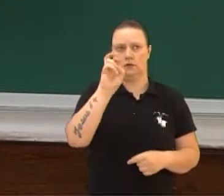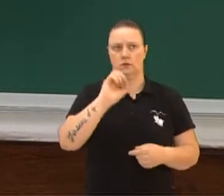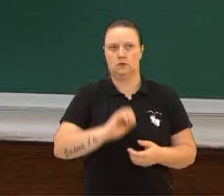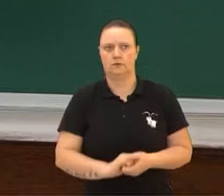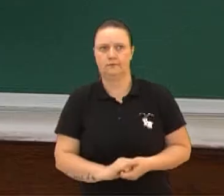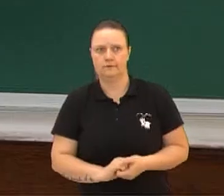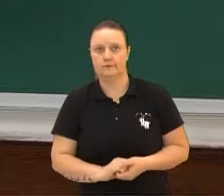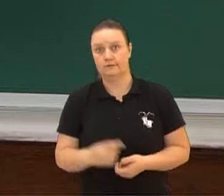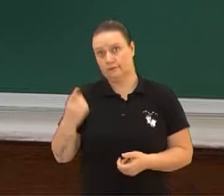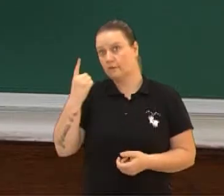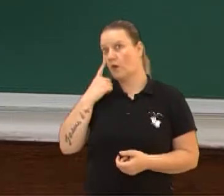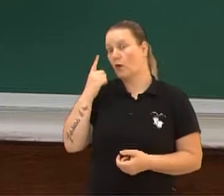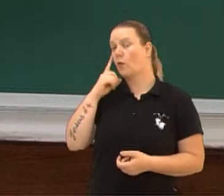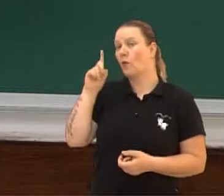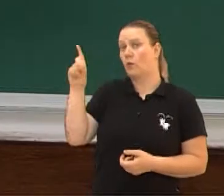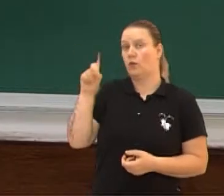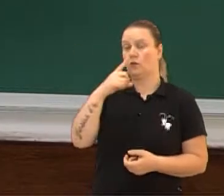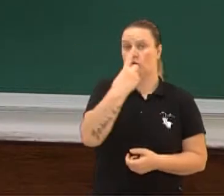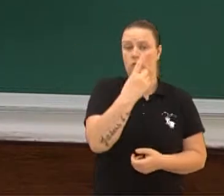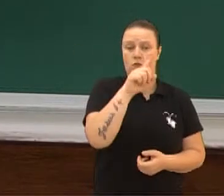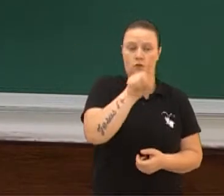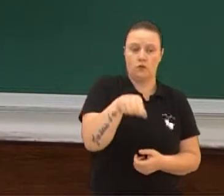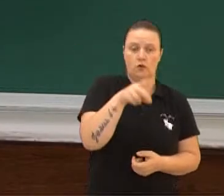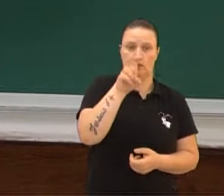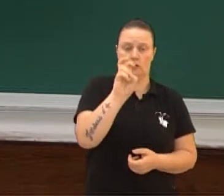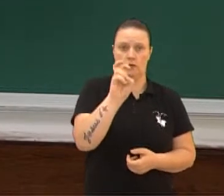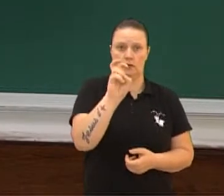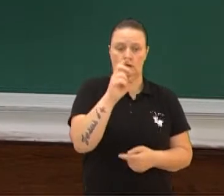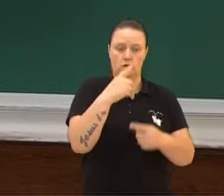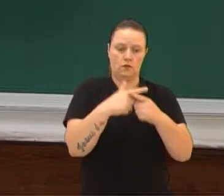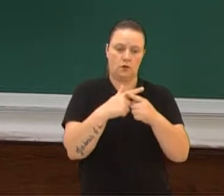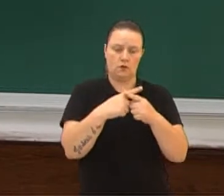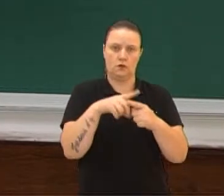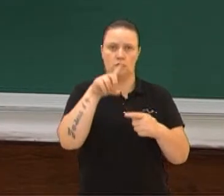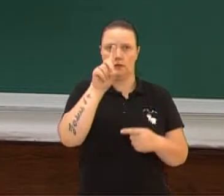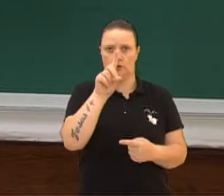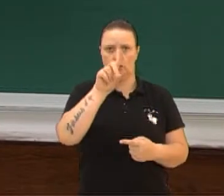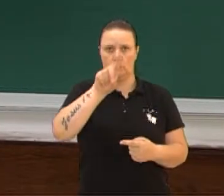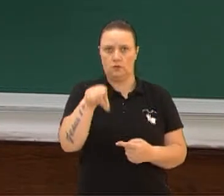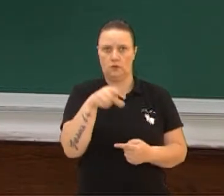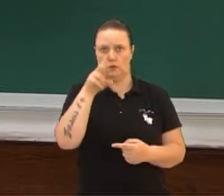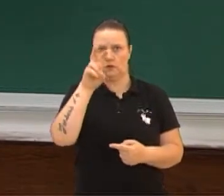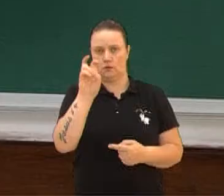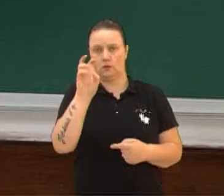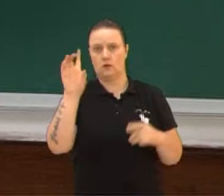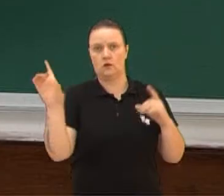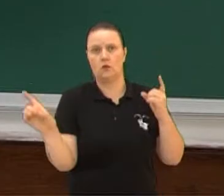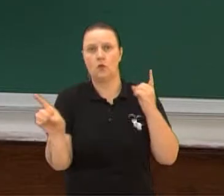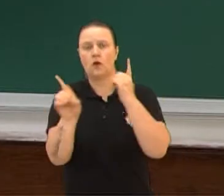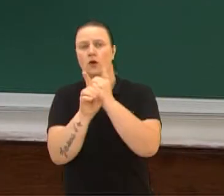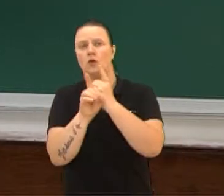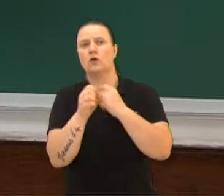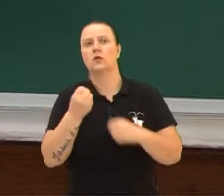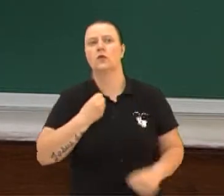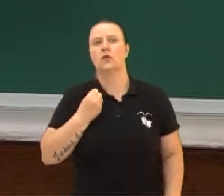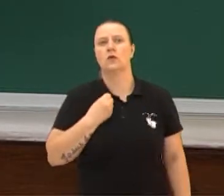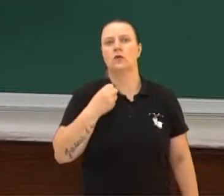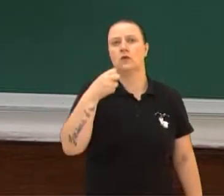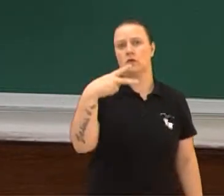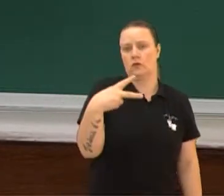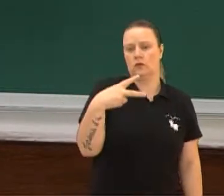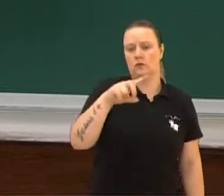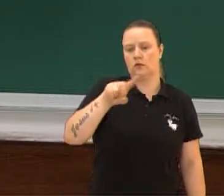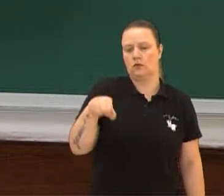Observe que daí no 1,5 vezes 1,5, eu chego num valor de